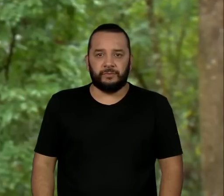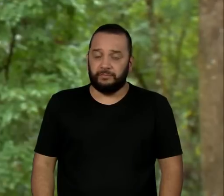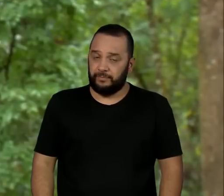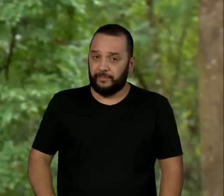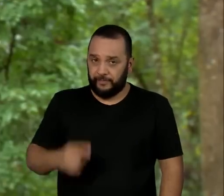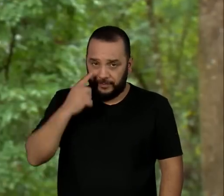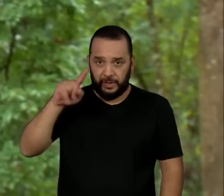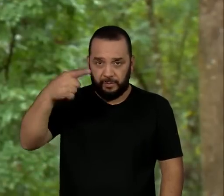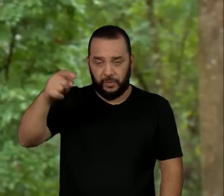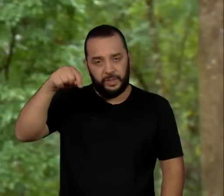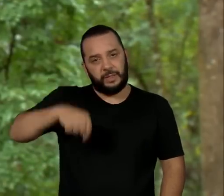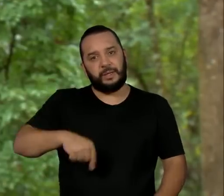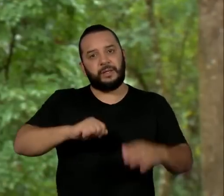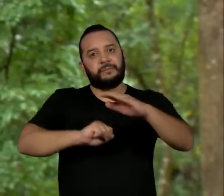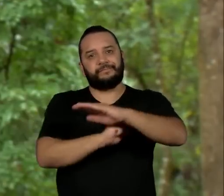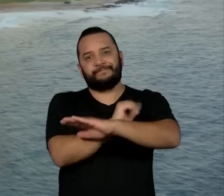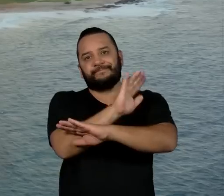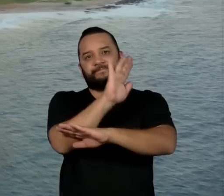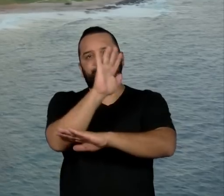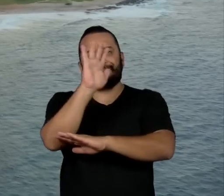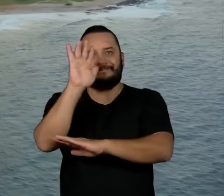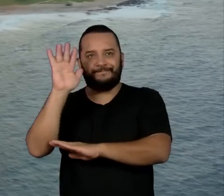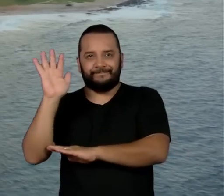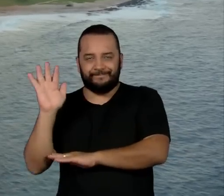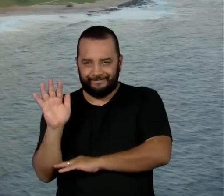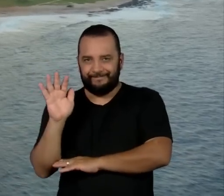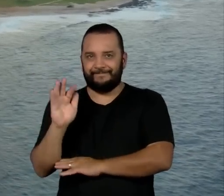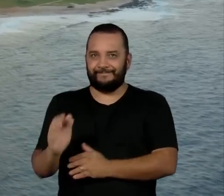Daqui a pouco, aqui no Repórter Eco.